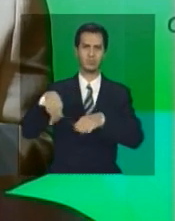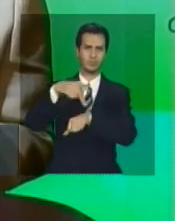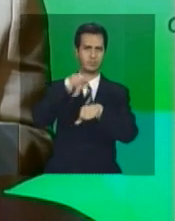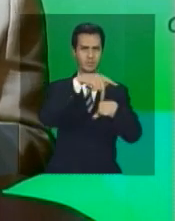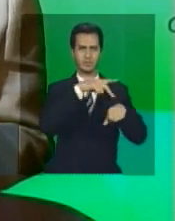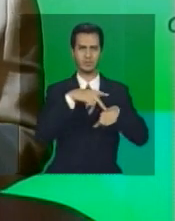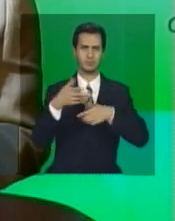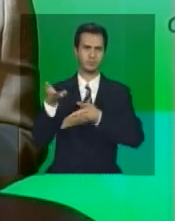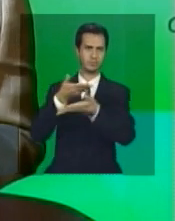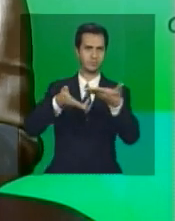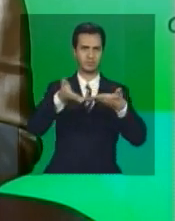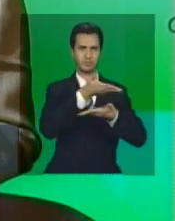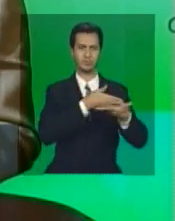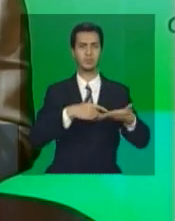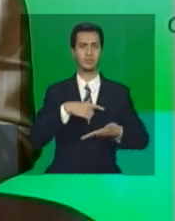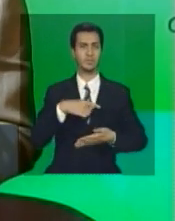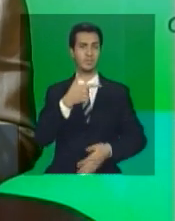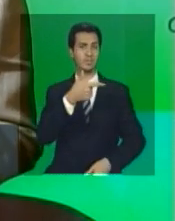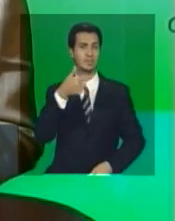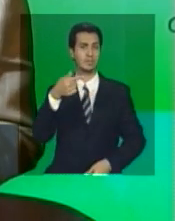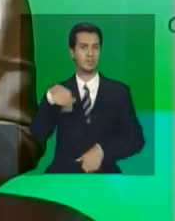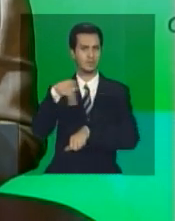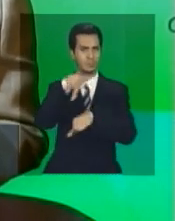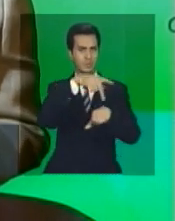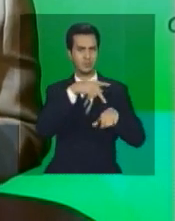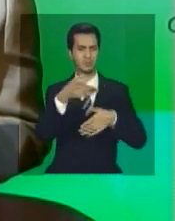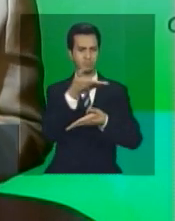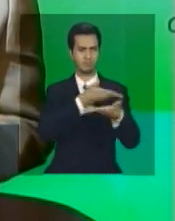de nossa atuação em 27 países.